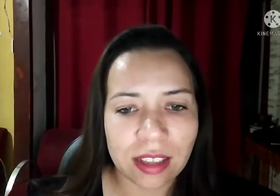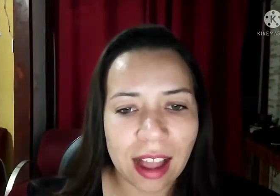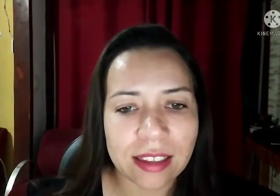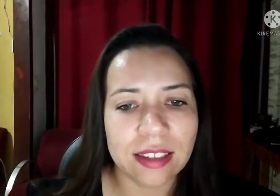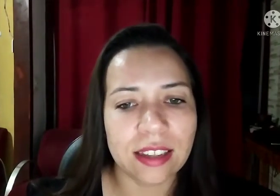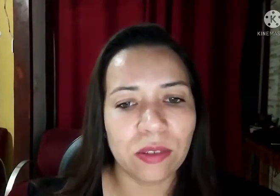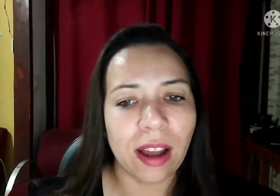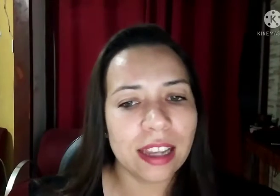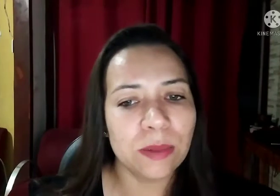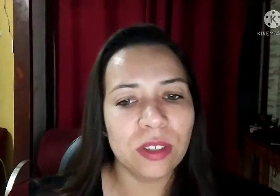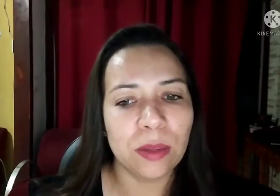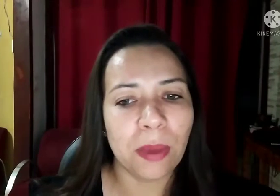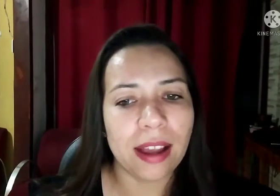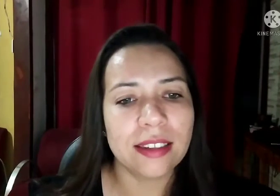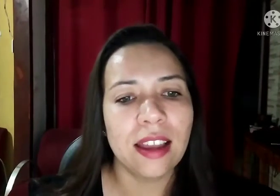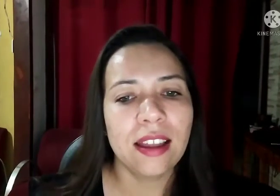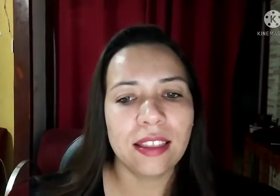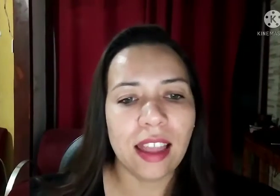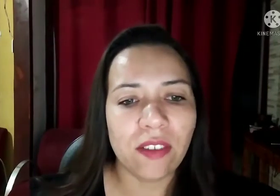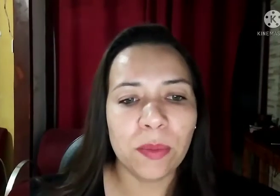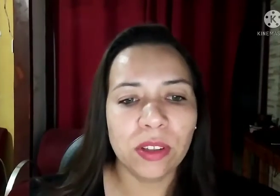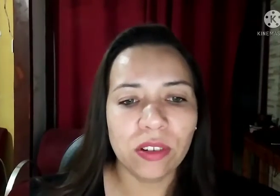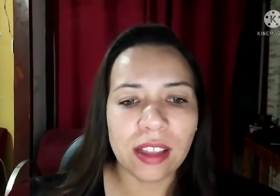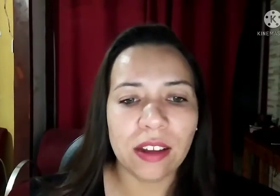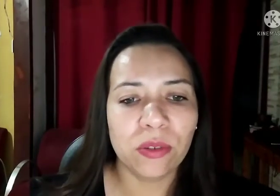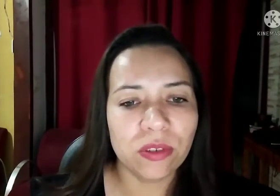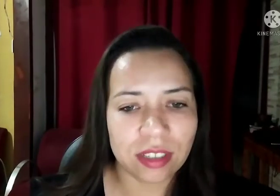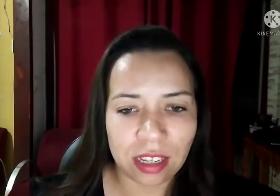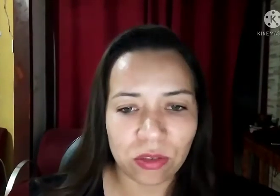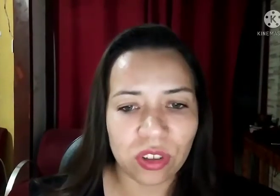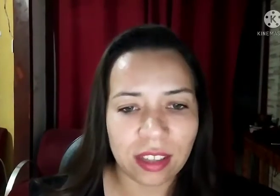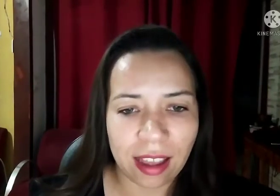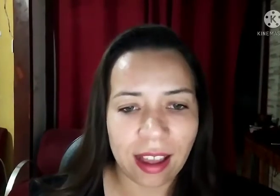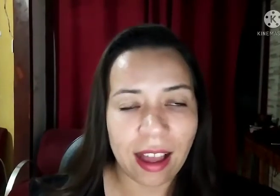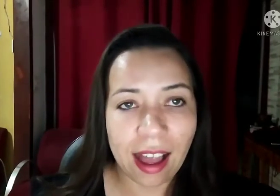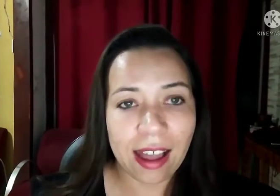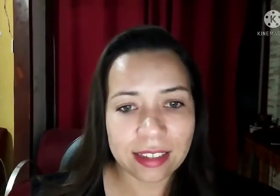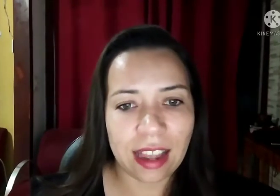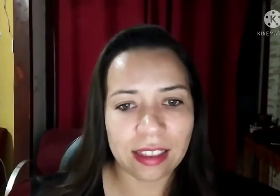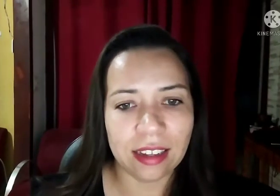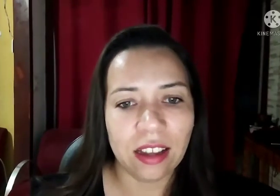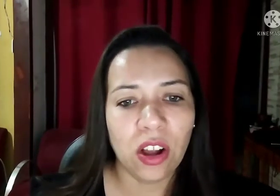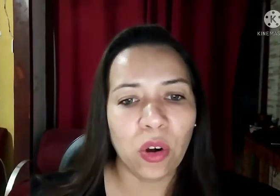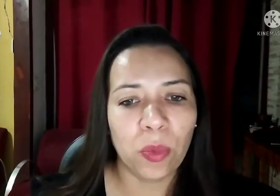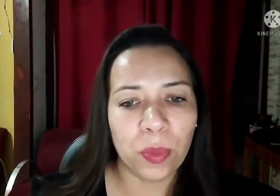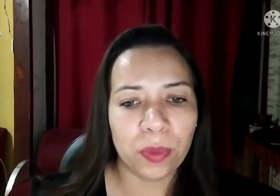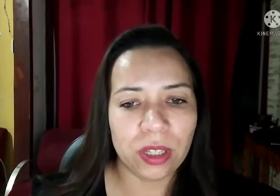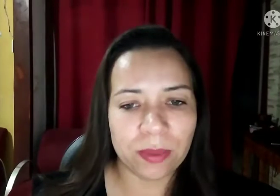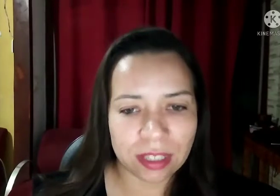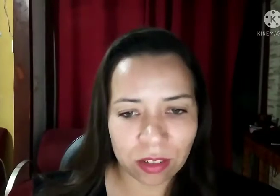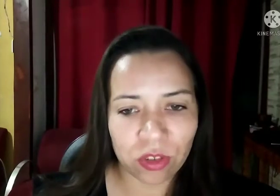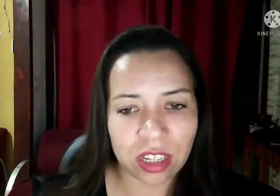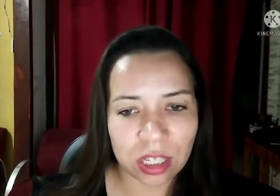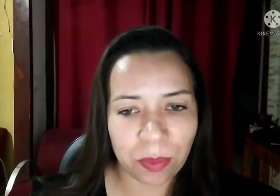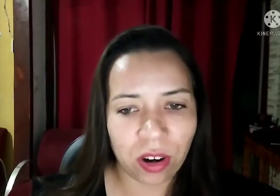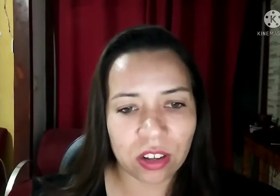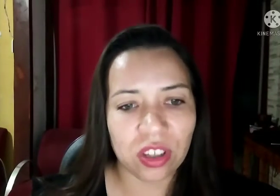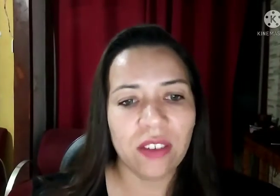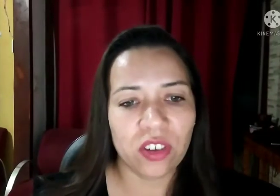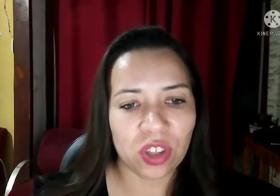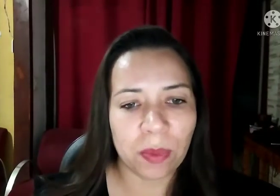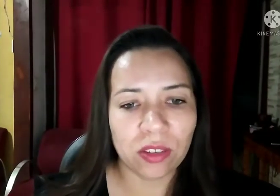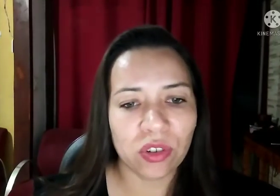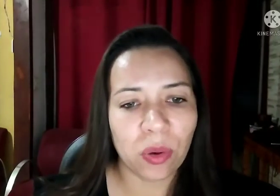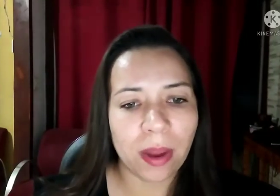poucas autoridades estaduais e municipais devem abandonar o conceito de terra arrasada, como proibição de